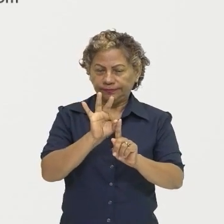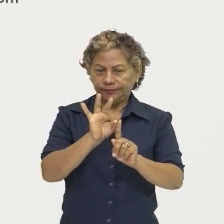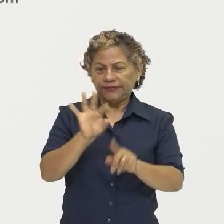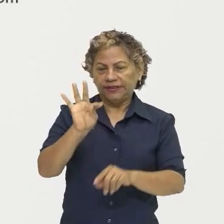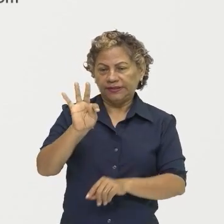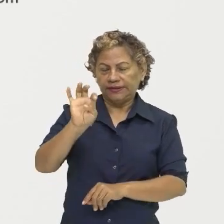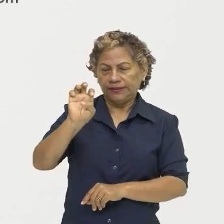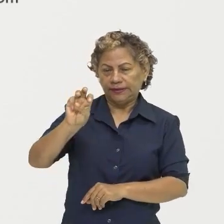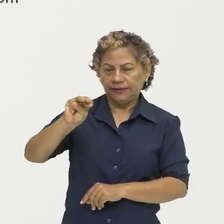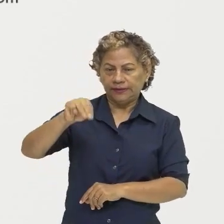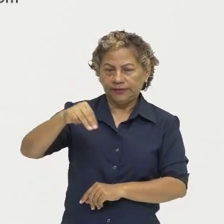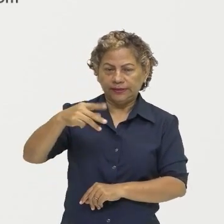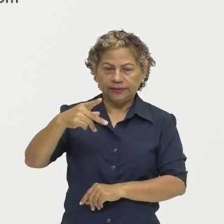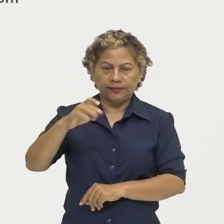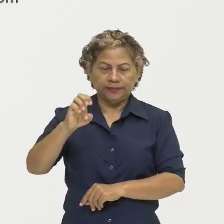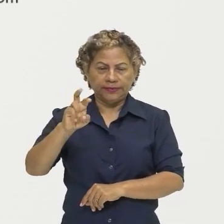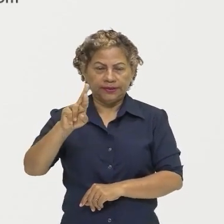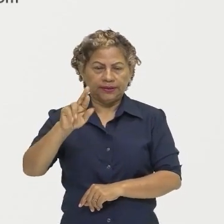de